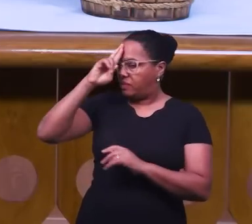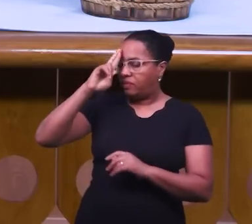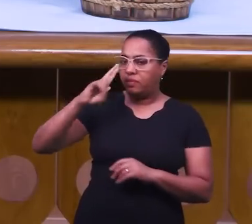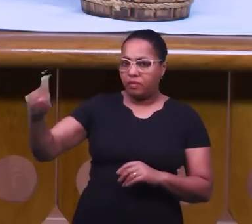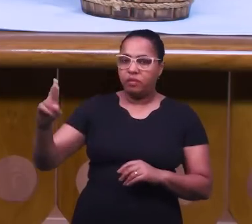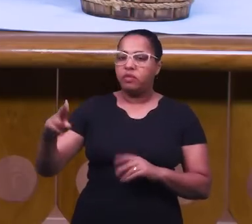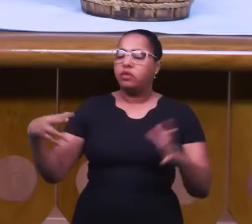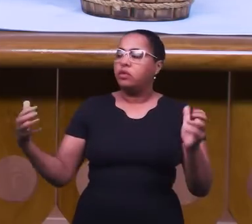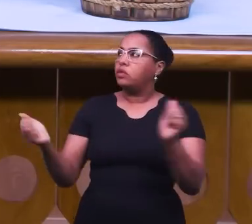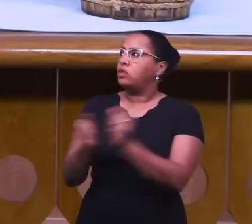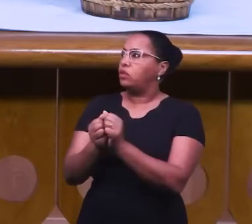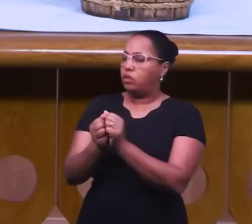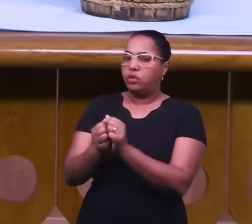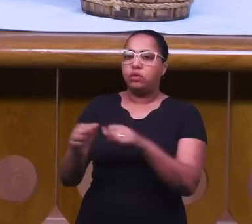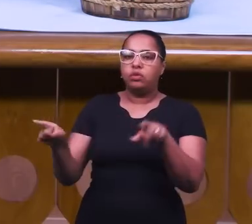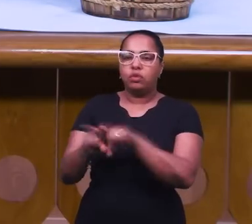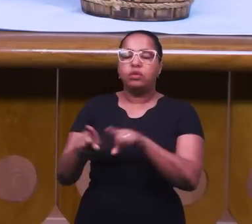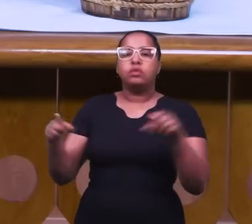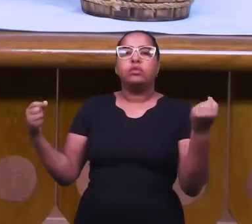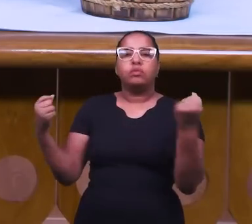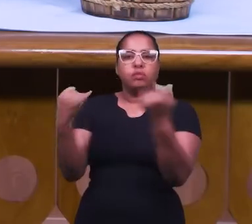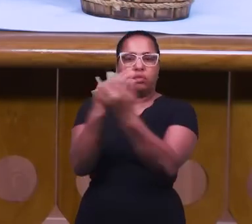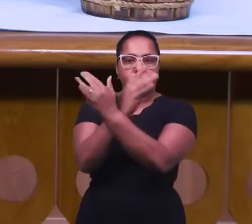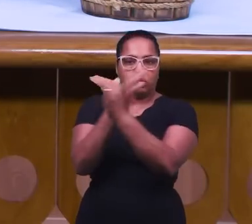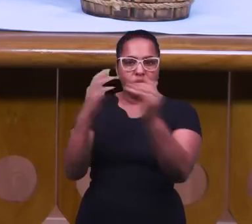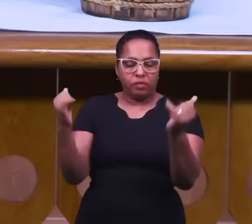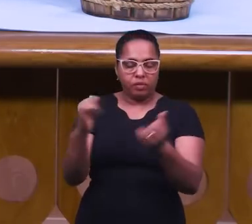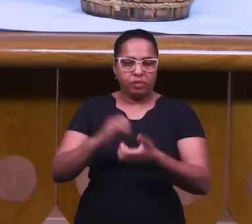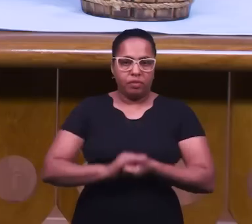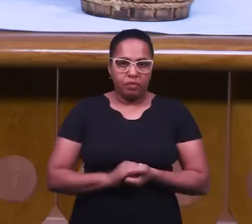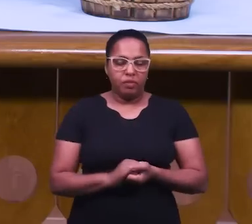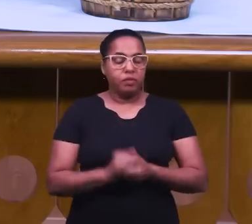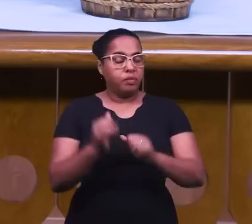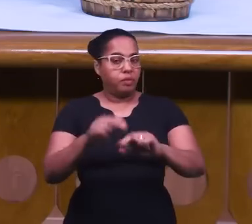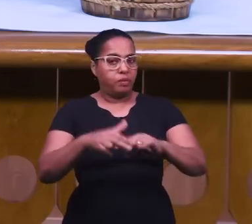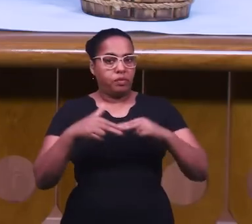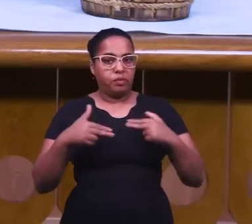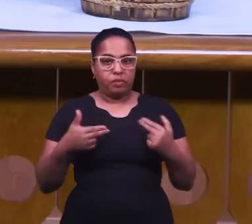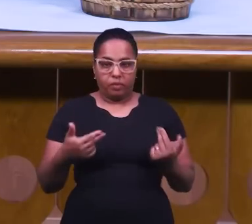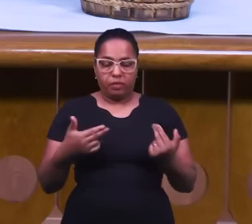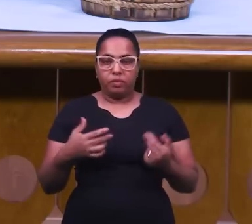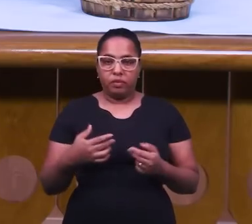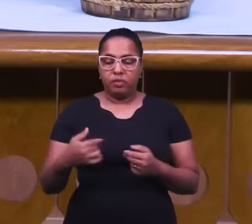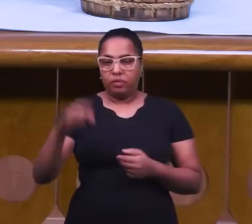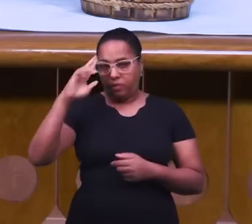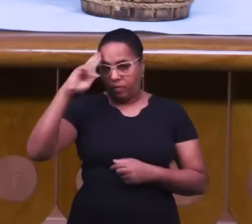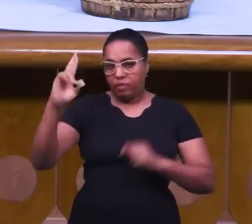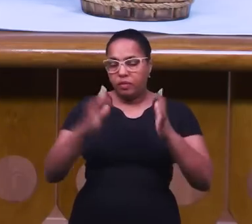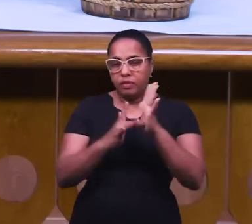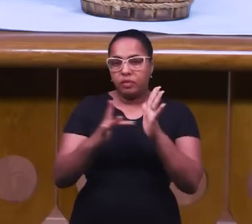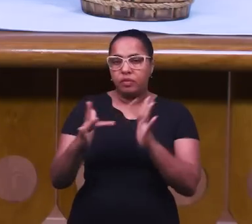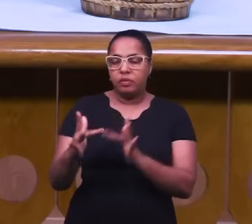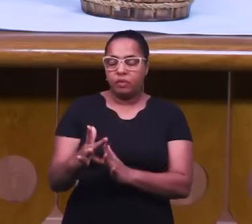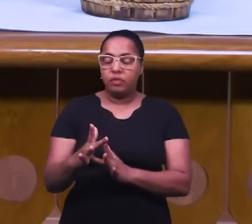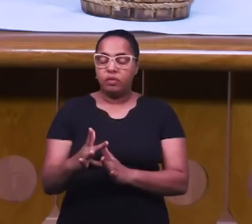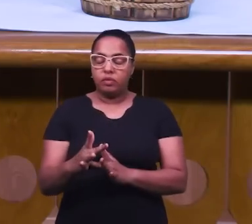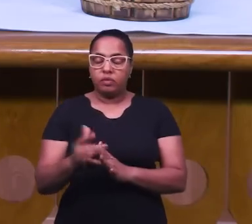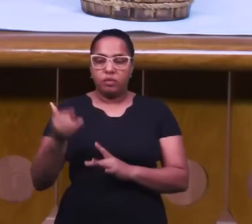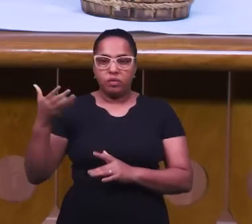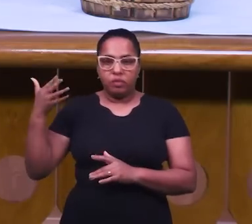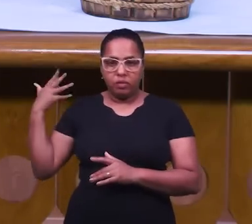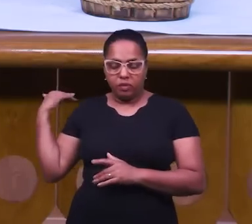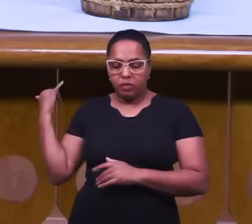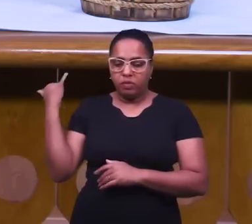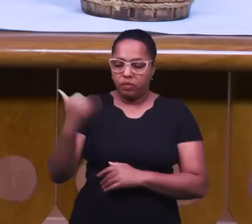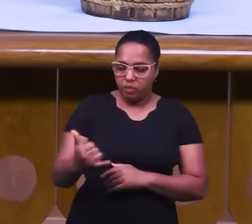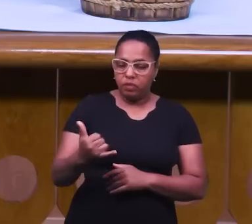que também com Ele sejamos glorificados. Então, é por isso que o Senhor Jesus disse naquele dia,